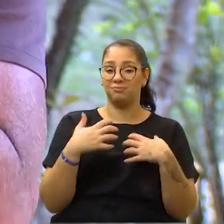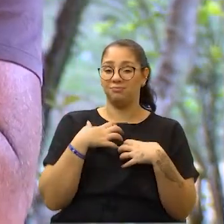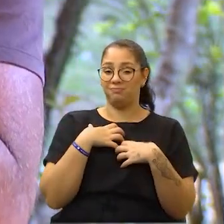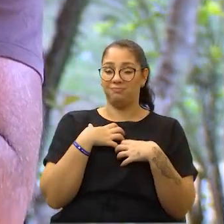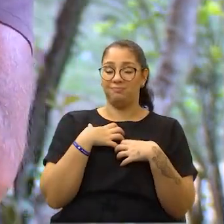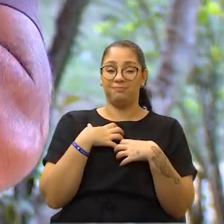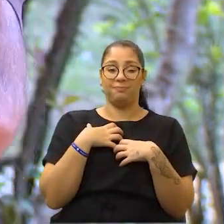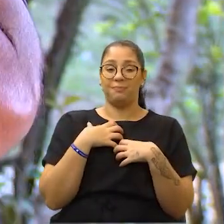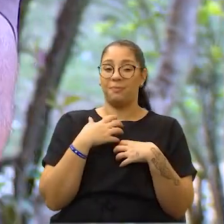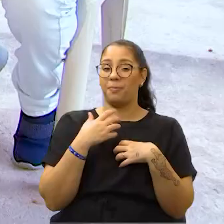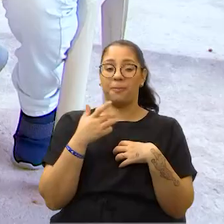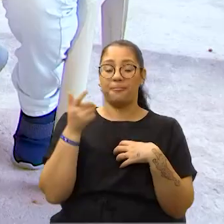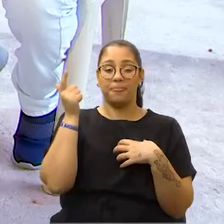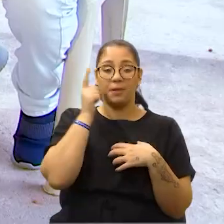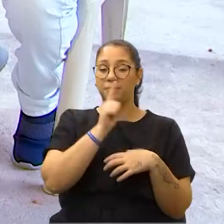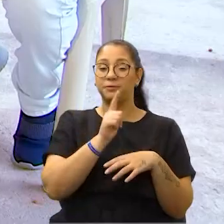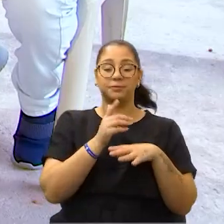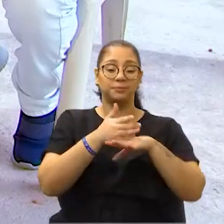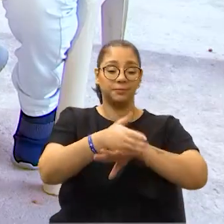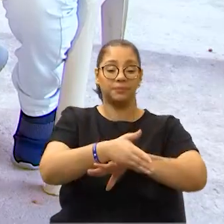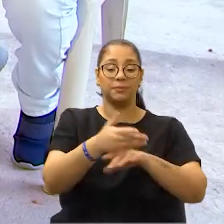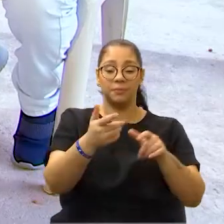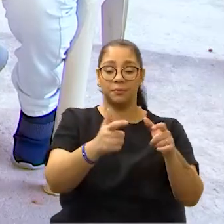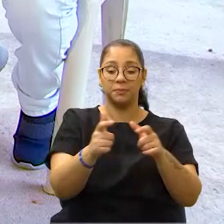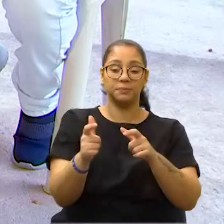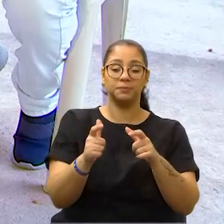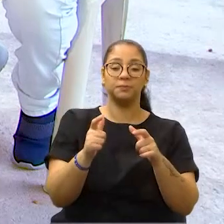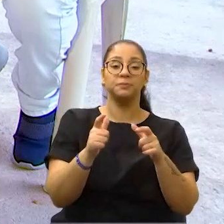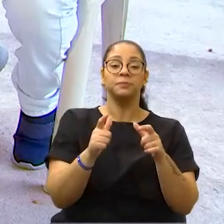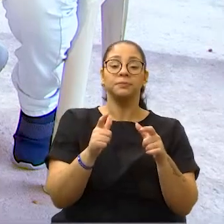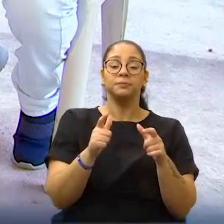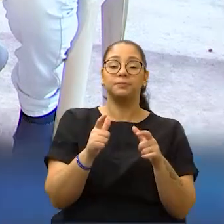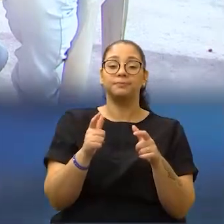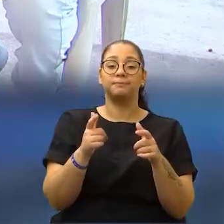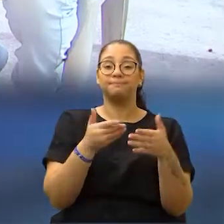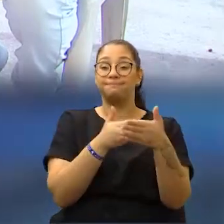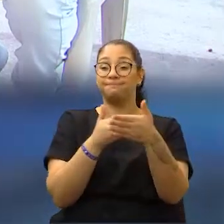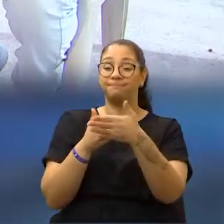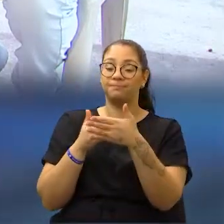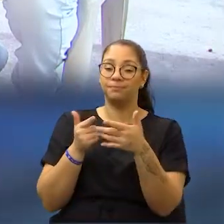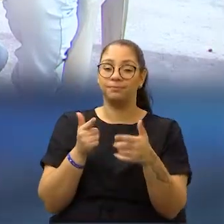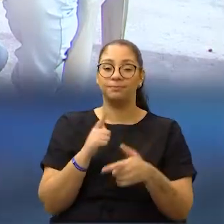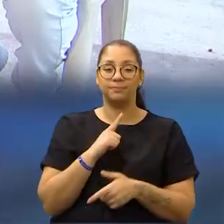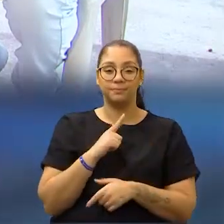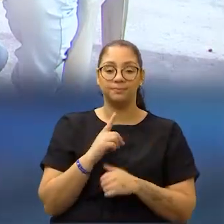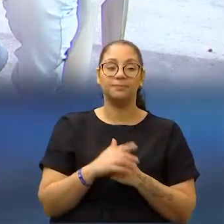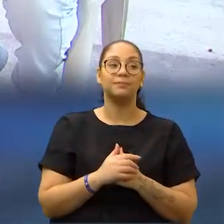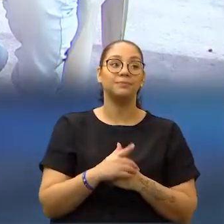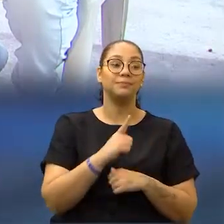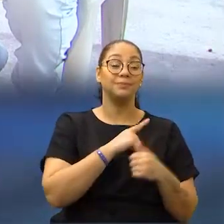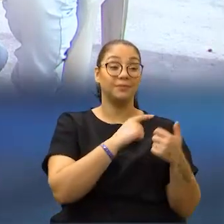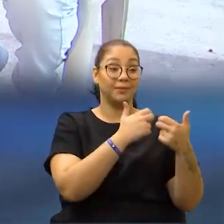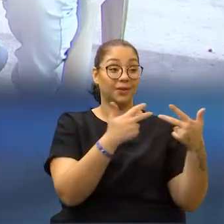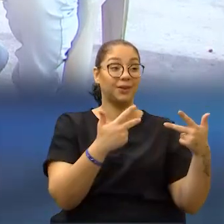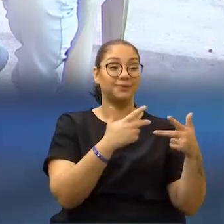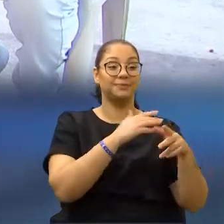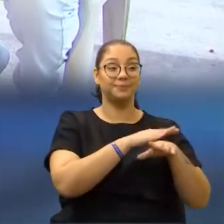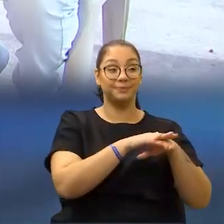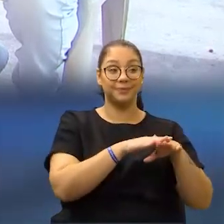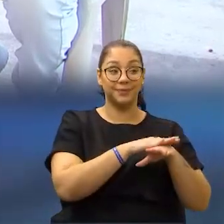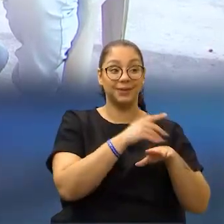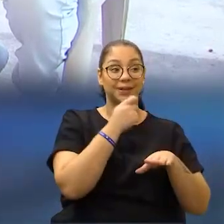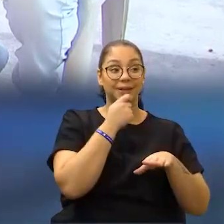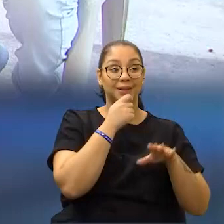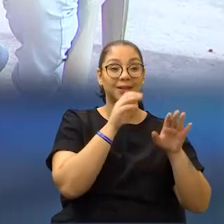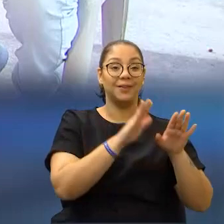da pessoa se sentir desapropriada mesmo de acesso ou de acessibilidade, né? Tinha bastante coisa pra gente conversar ainda, o papo tá